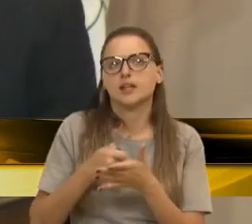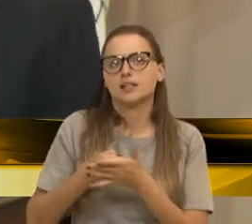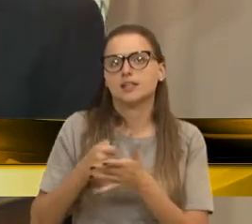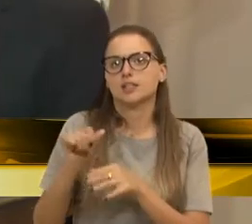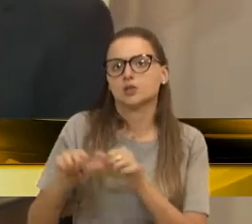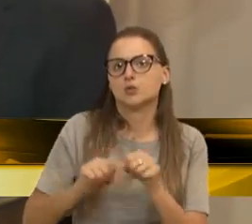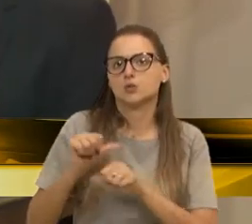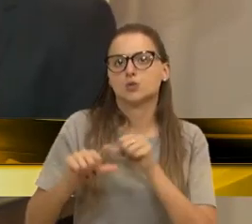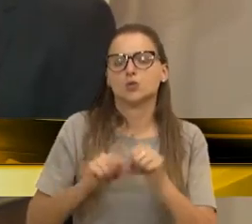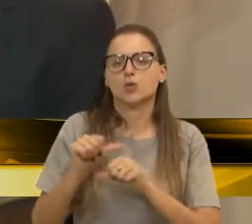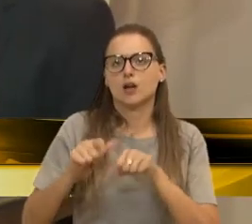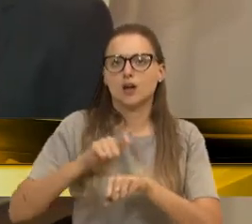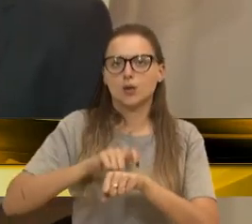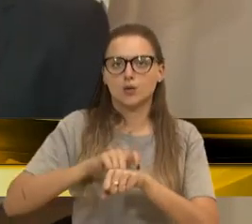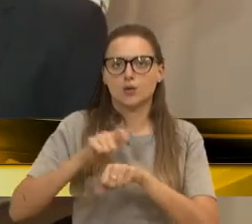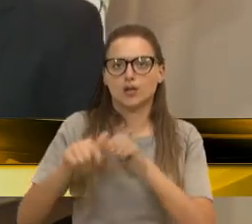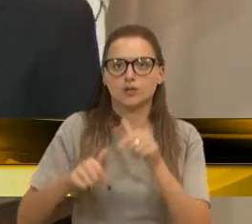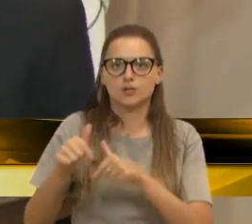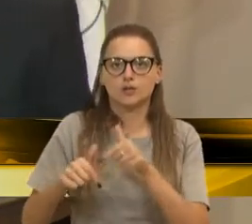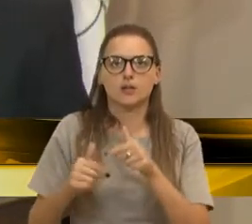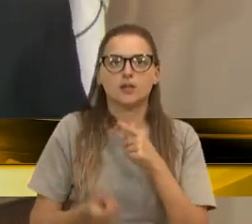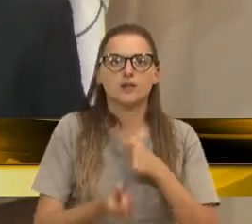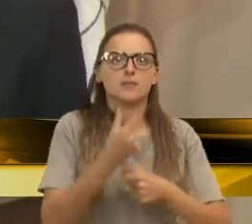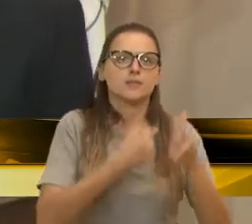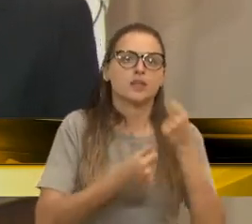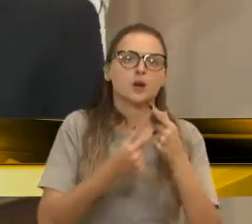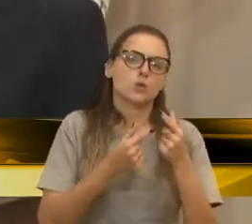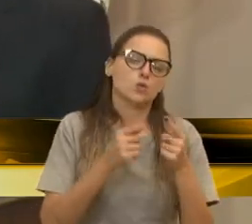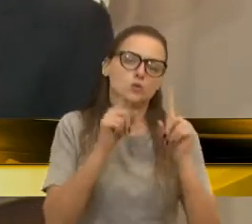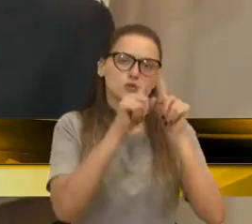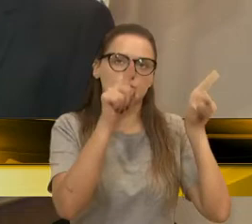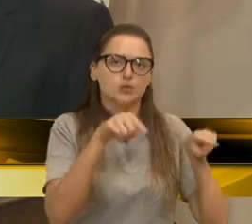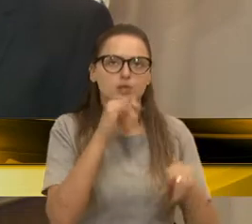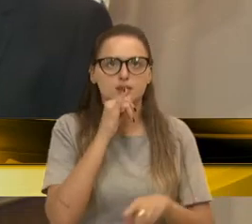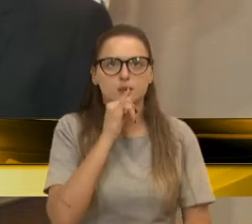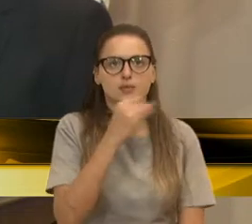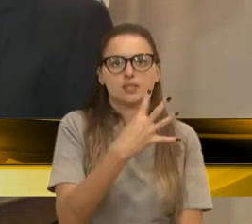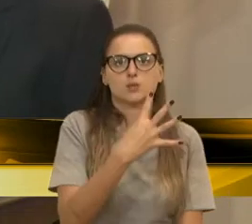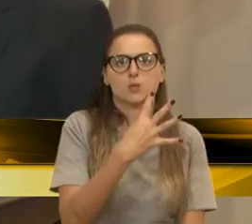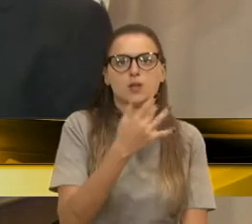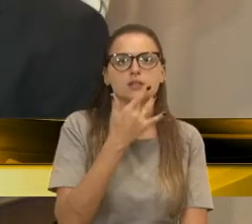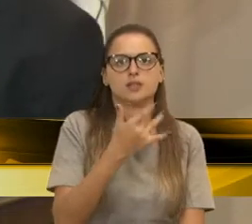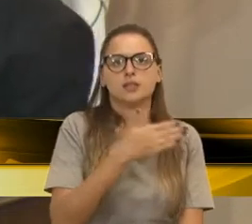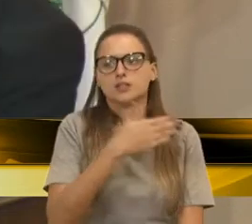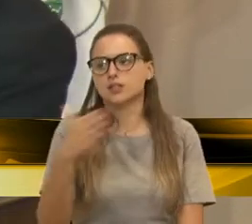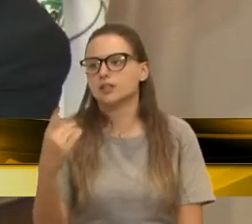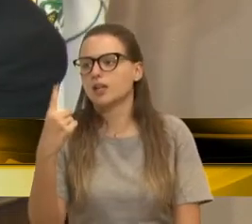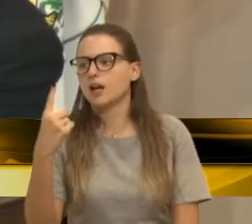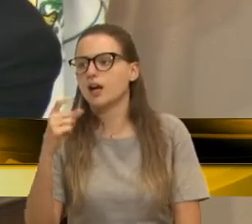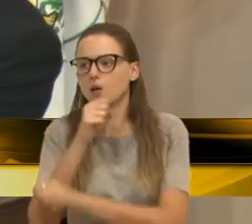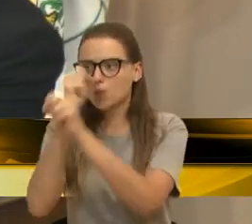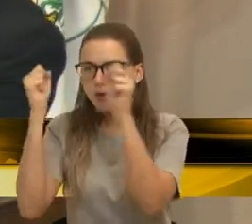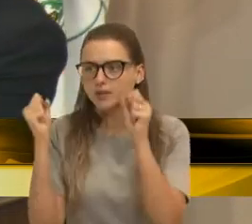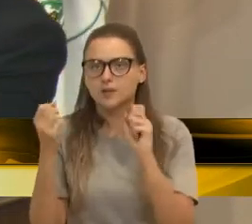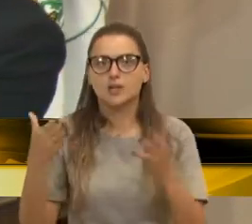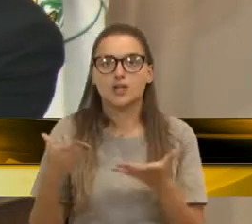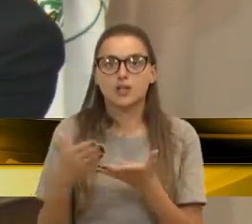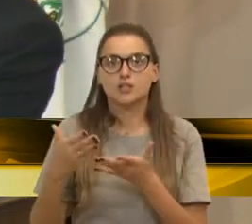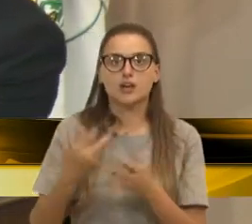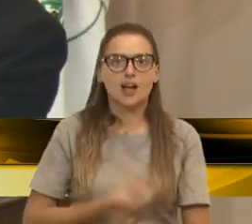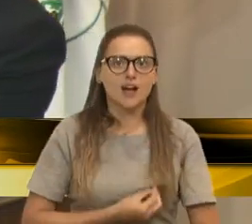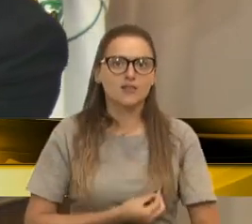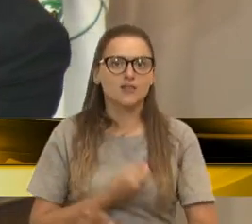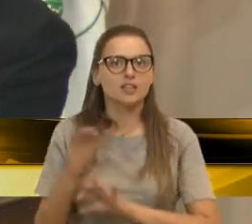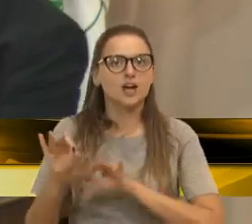escala de trabalho onde alguns servidores trabalham, por exemplo, das 4 da tarde à 1 da manhã, já tem uma vida a partir